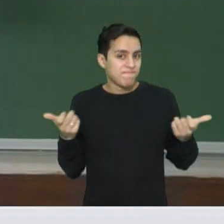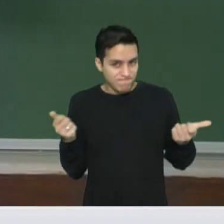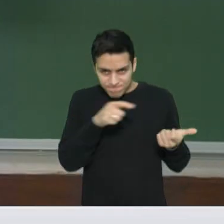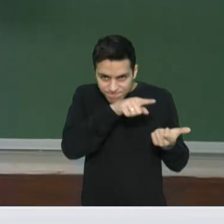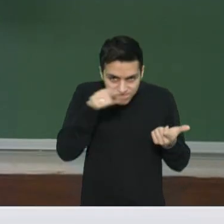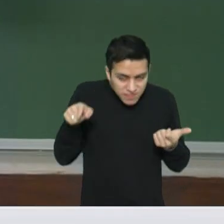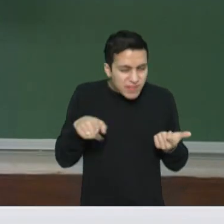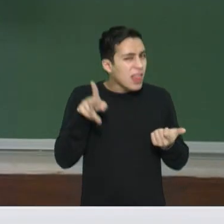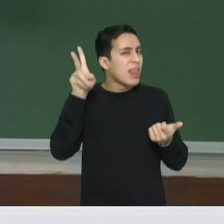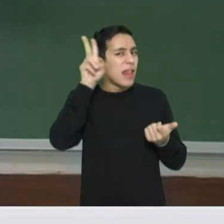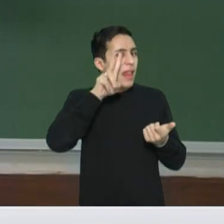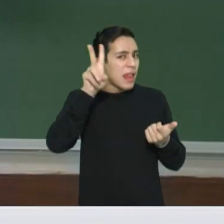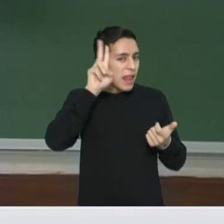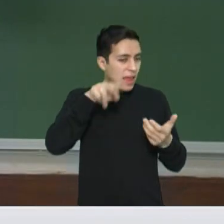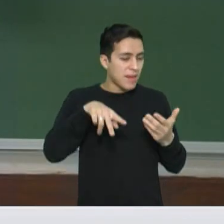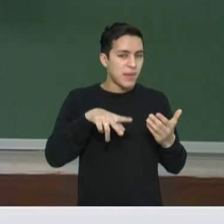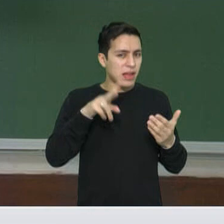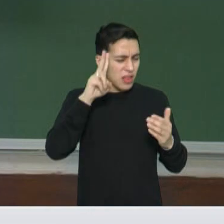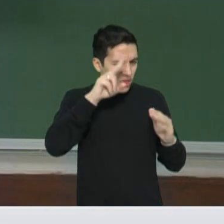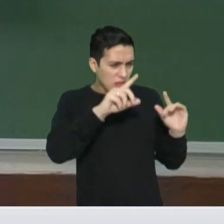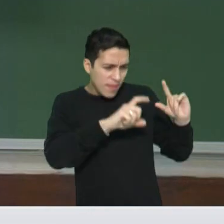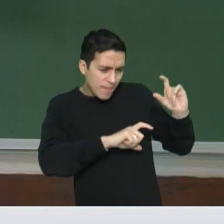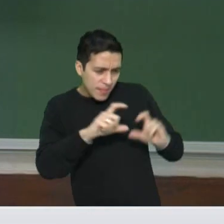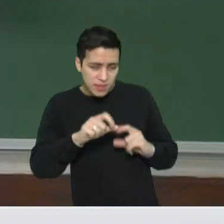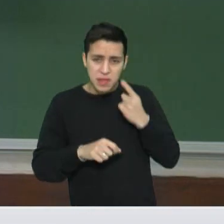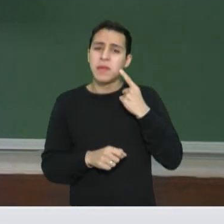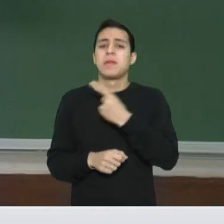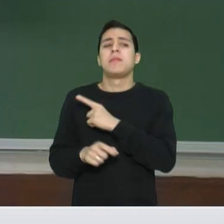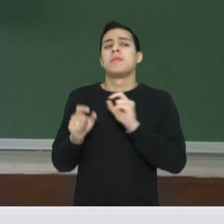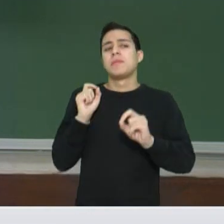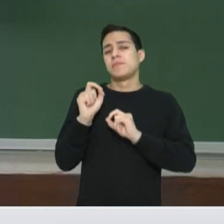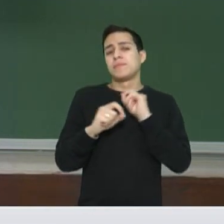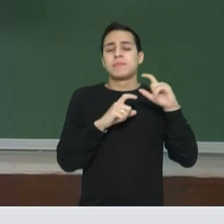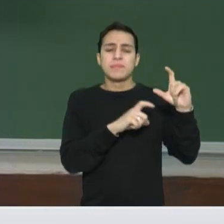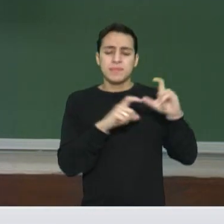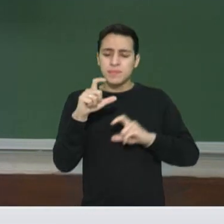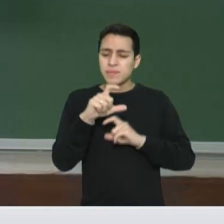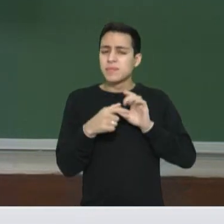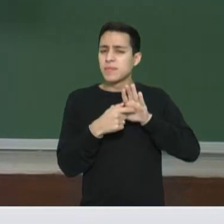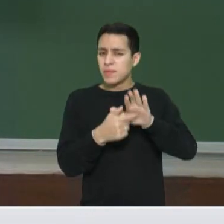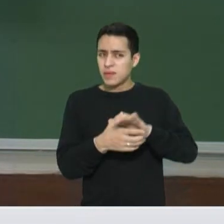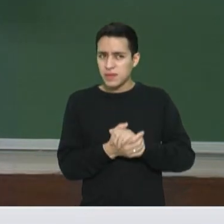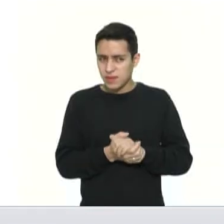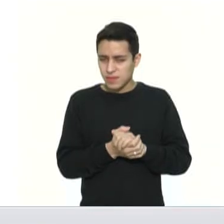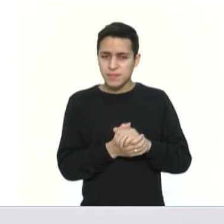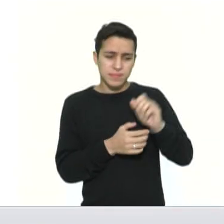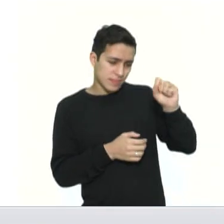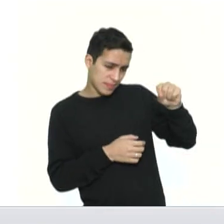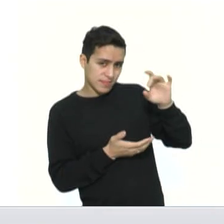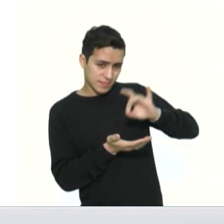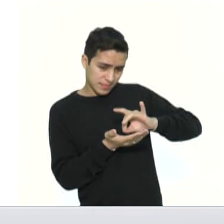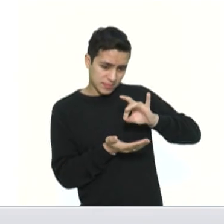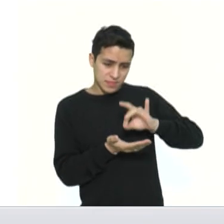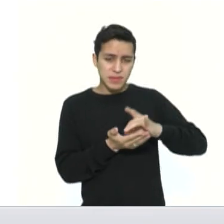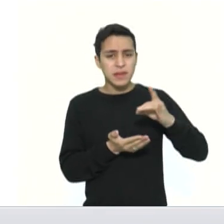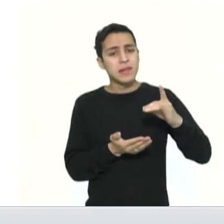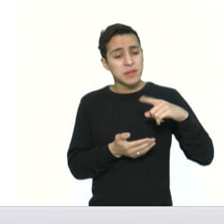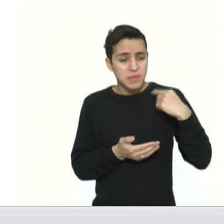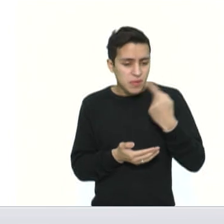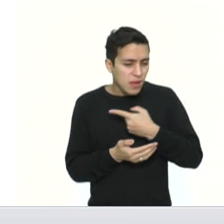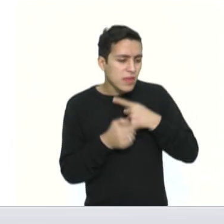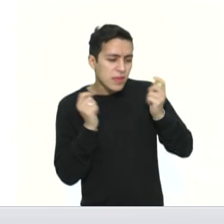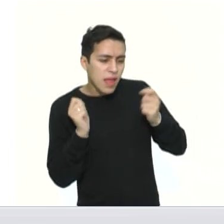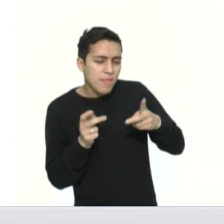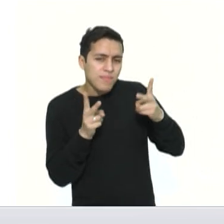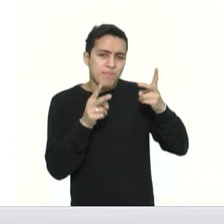Então, você lembra da história e agora a gente viu ali, pelo menos no trecho que eu mostrei, que sim, nós inferimos,